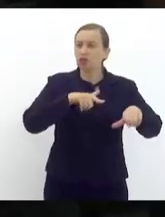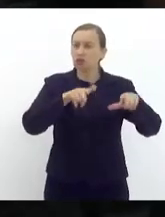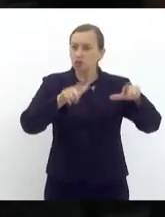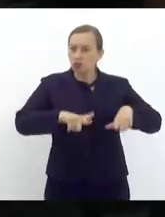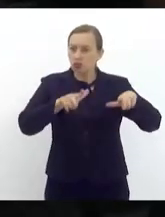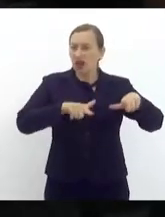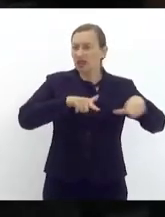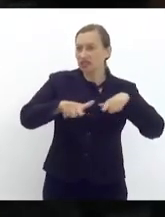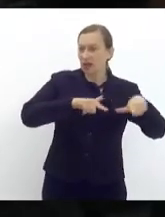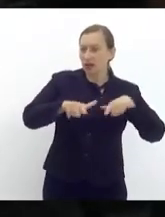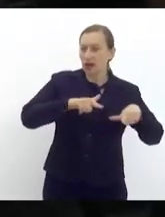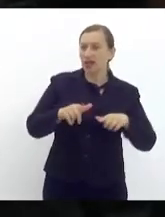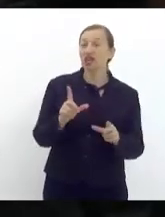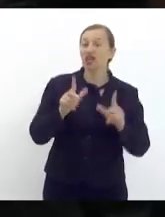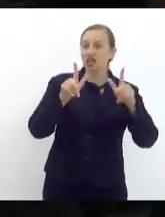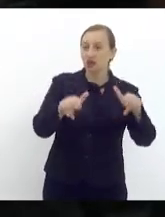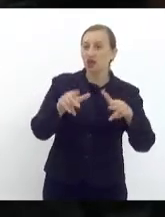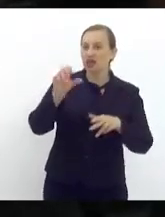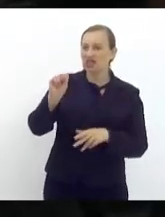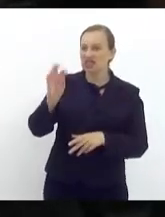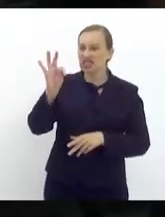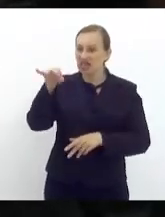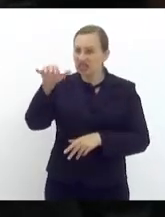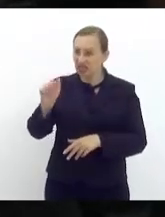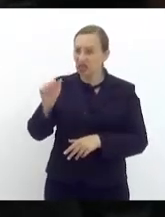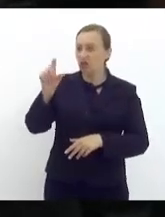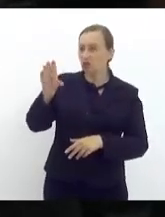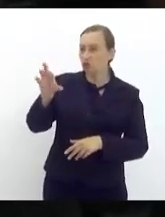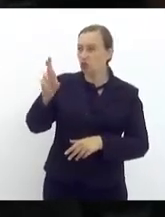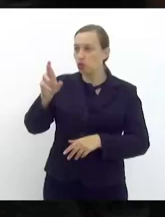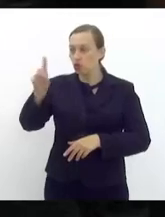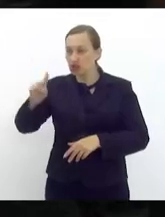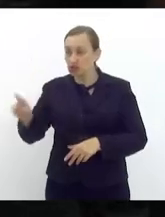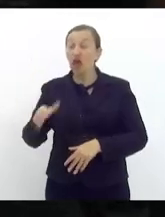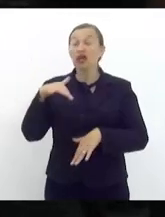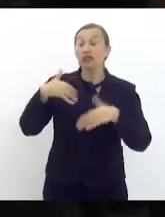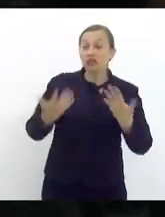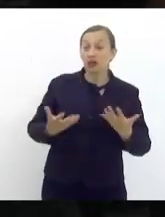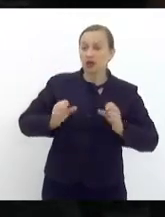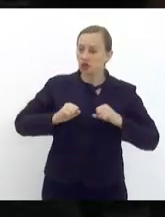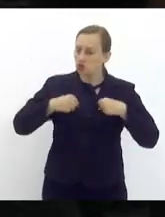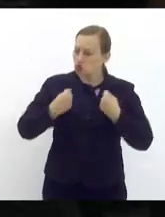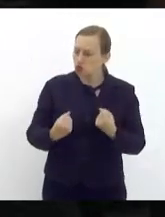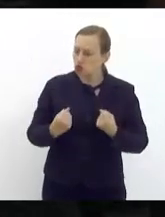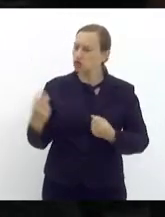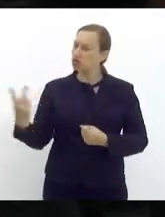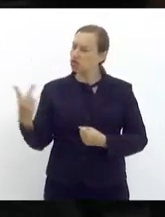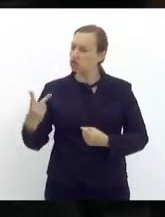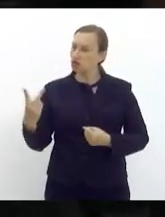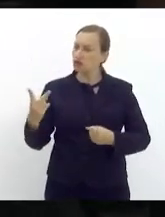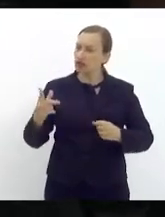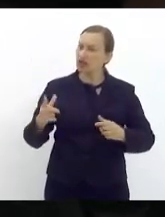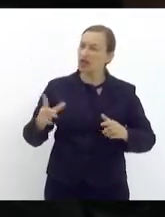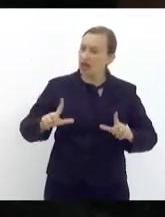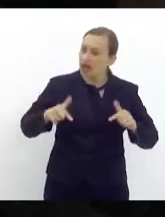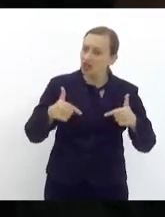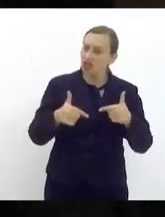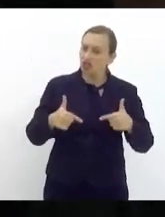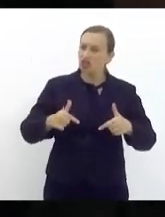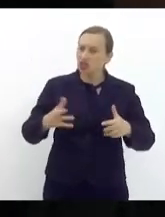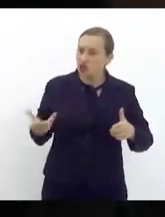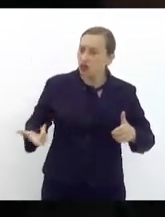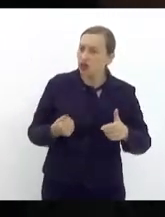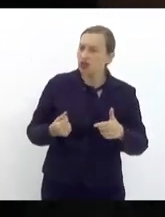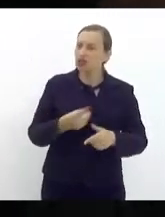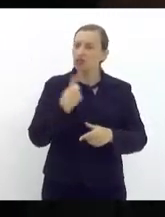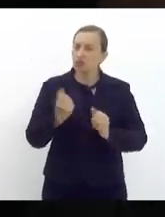A mesma coisa no ramal de Santa Cruz. Então, eu acho que, através da dedicação desses dois nomes, vai dar gás novo, vai dar oportunidade que a gente possa